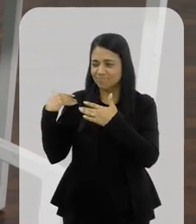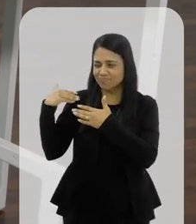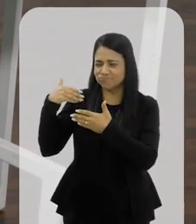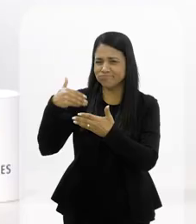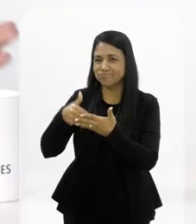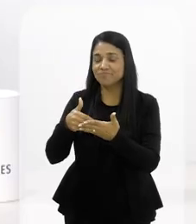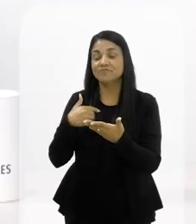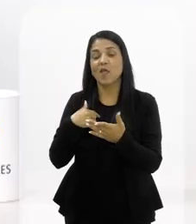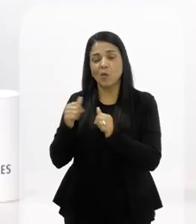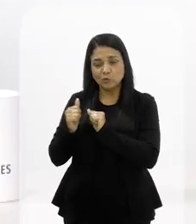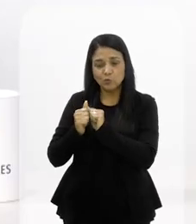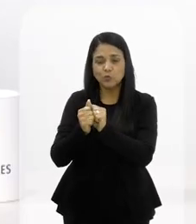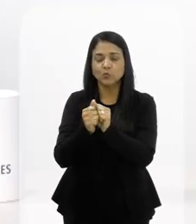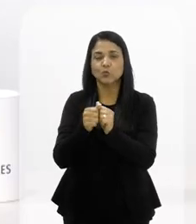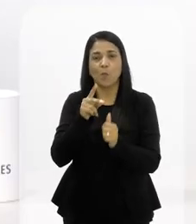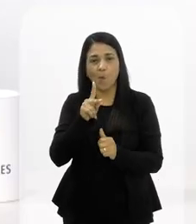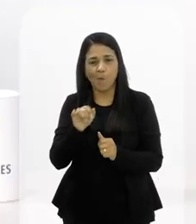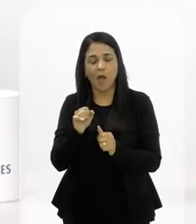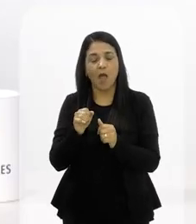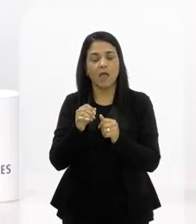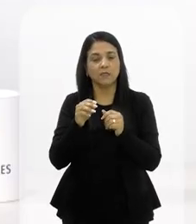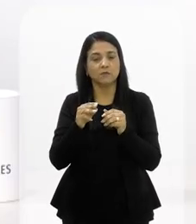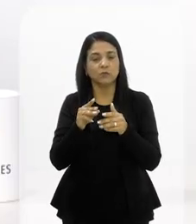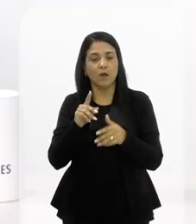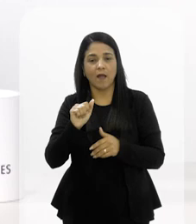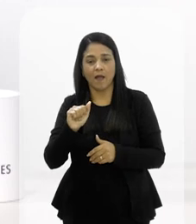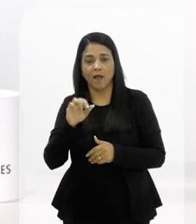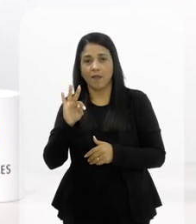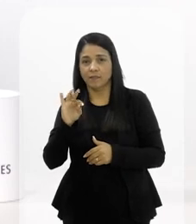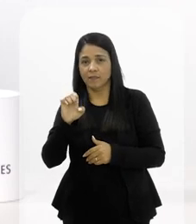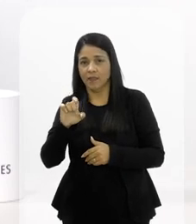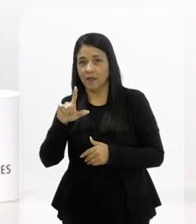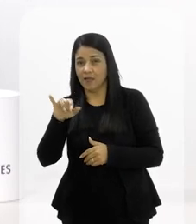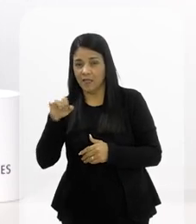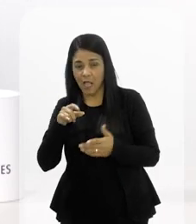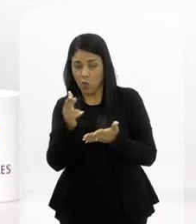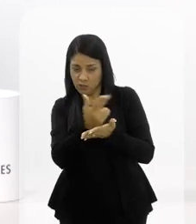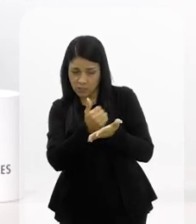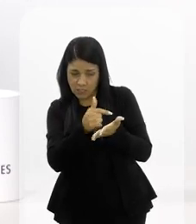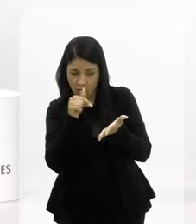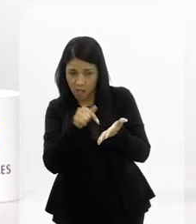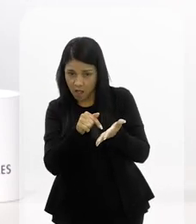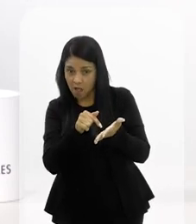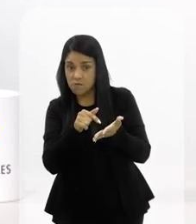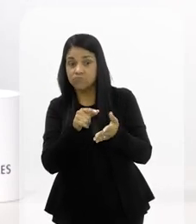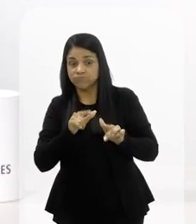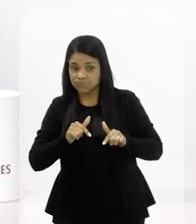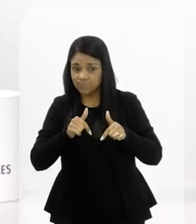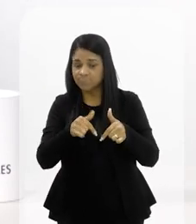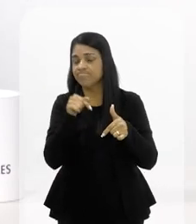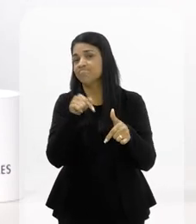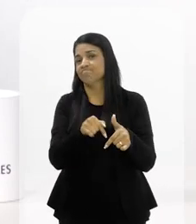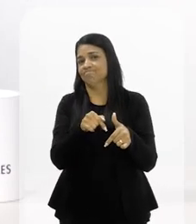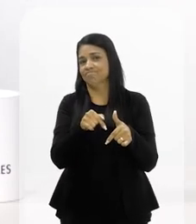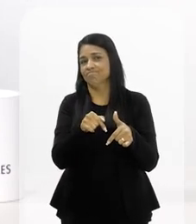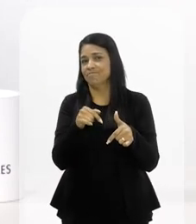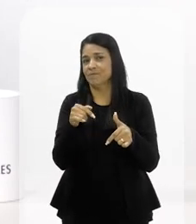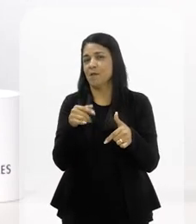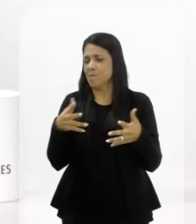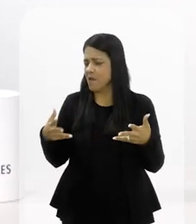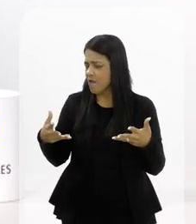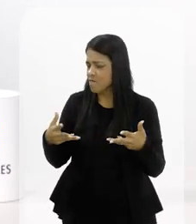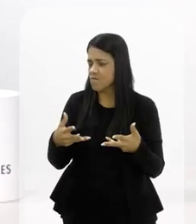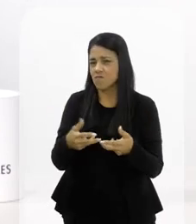lembro muito dele me levar até o atelier para ver Olha tá vendo esse desenho é dessa forma que a gente vai executar isso é muito